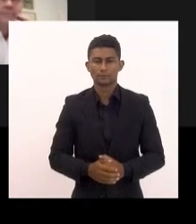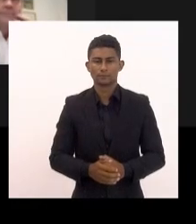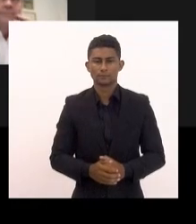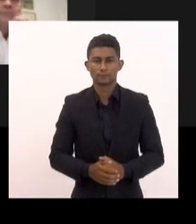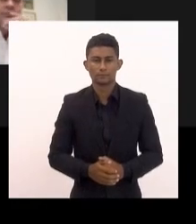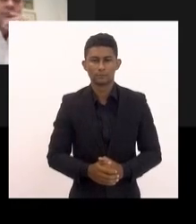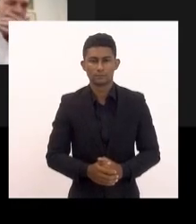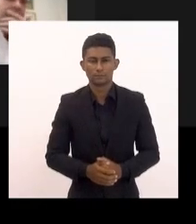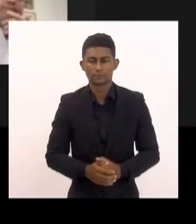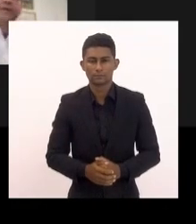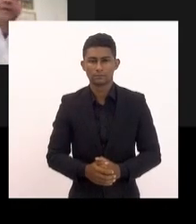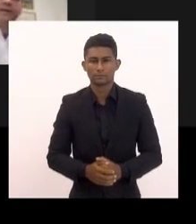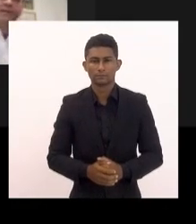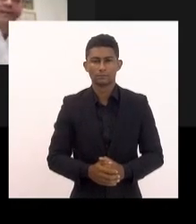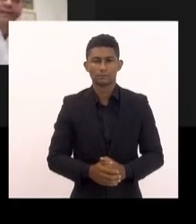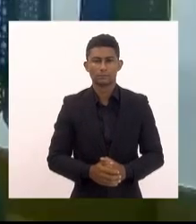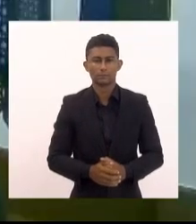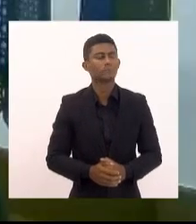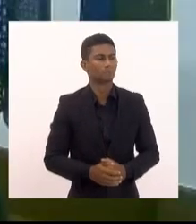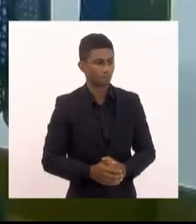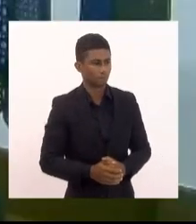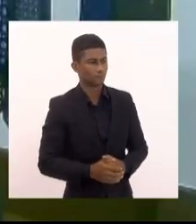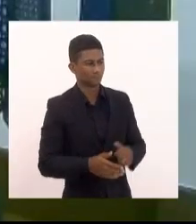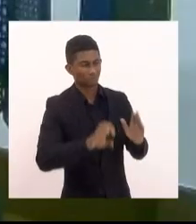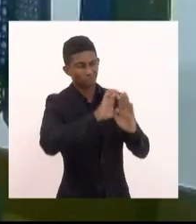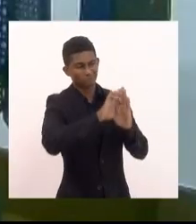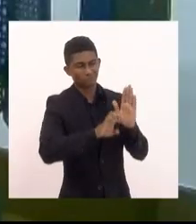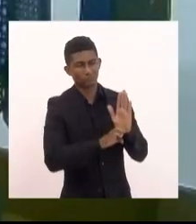É, favorável às emendas